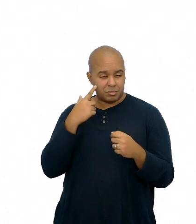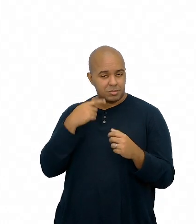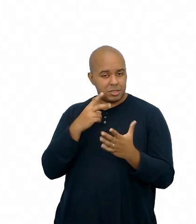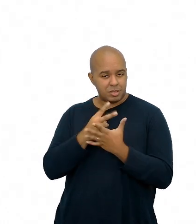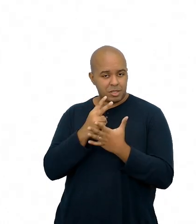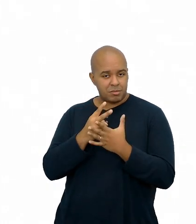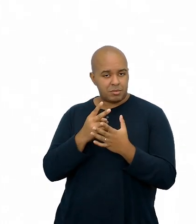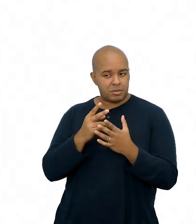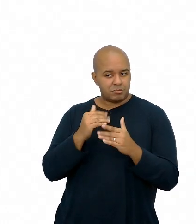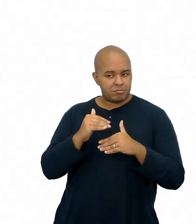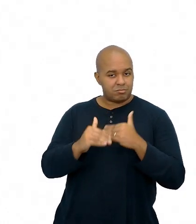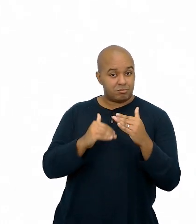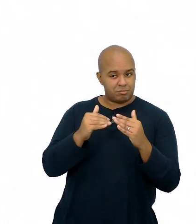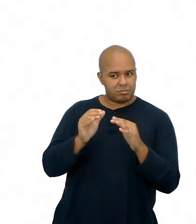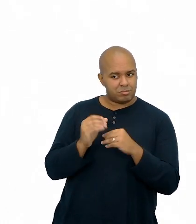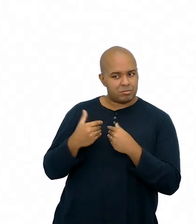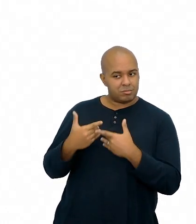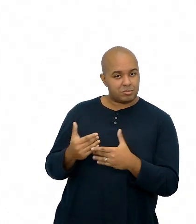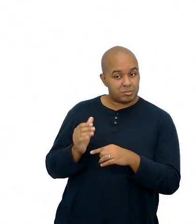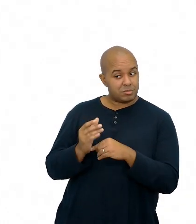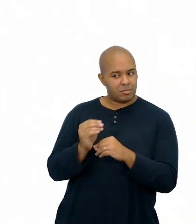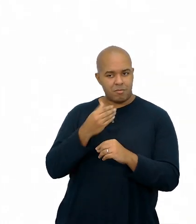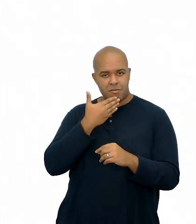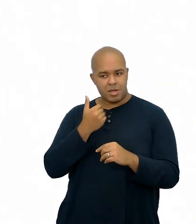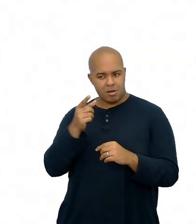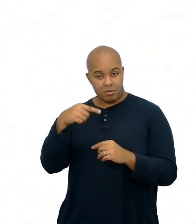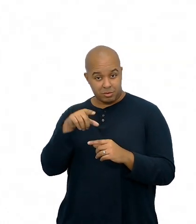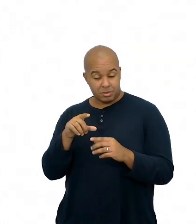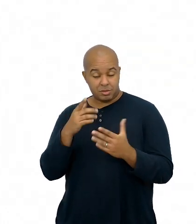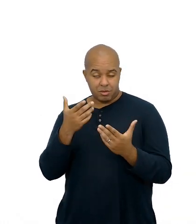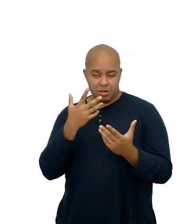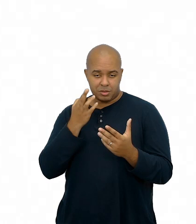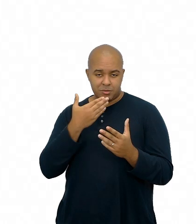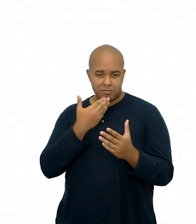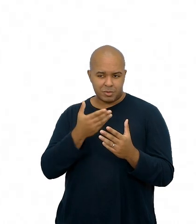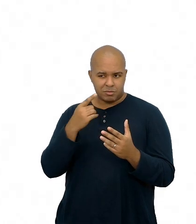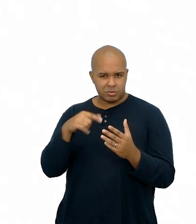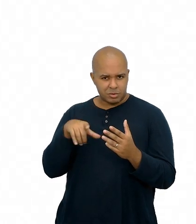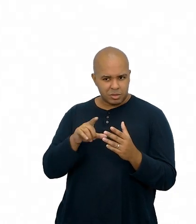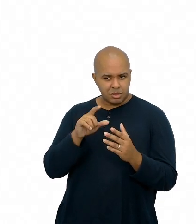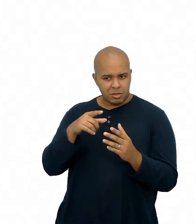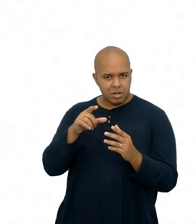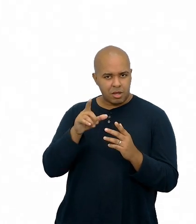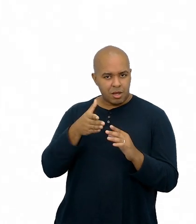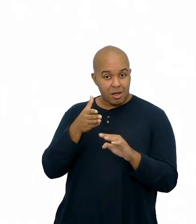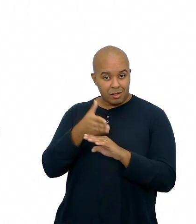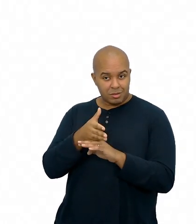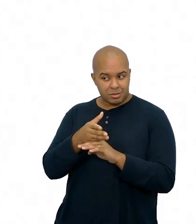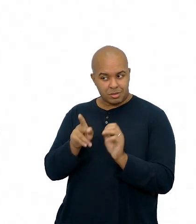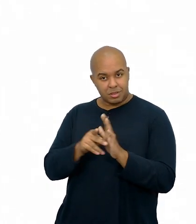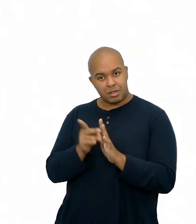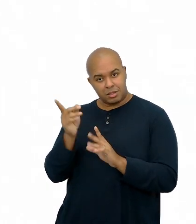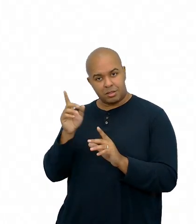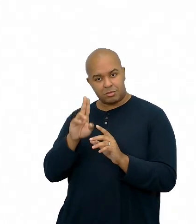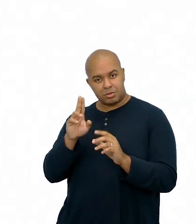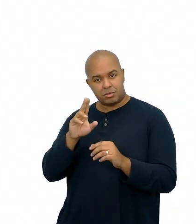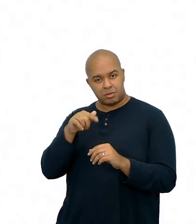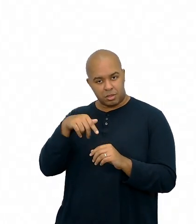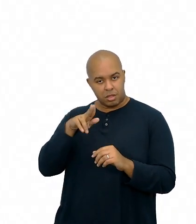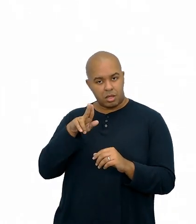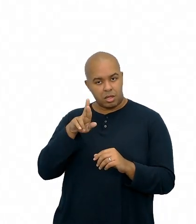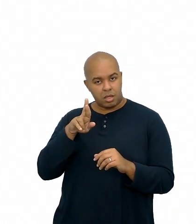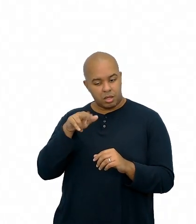estar aprimorando para oferecer o melhor para vocês, então a gente solicita que vocês acessem aqui pelo QR